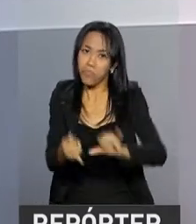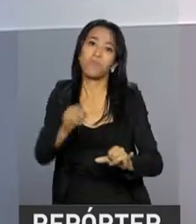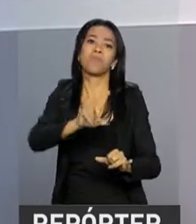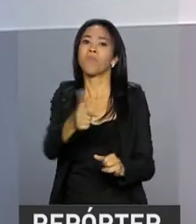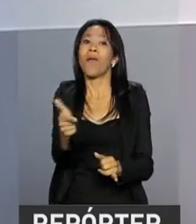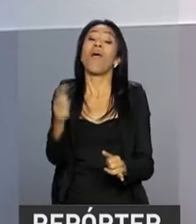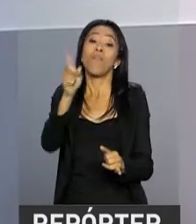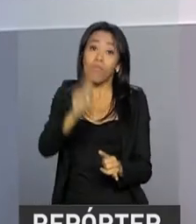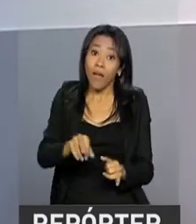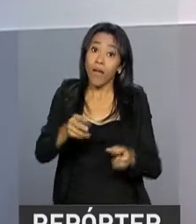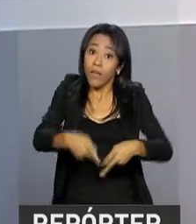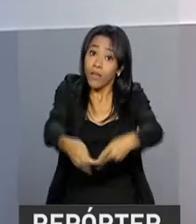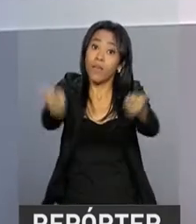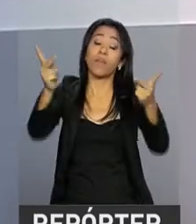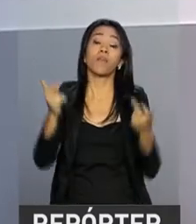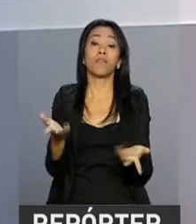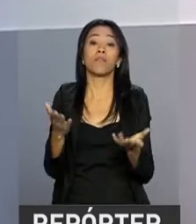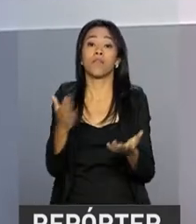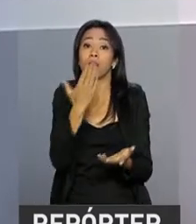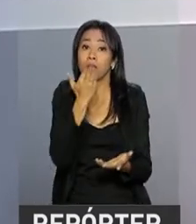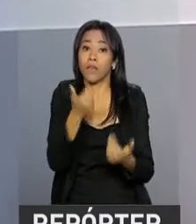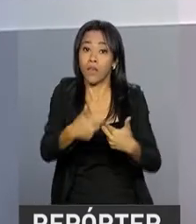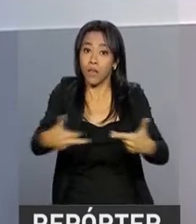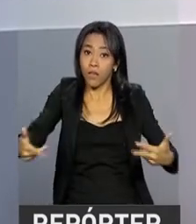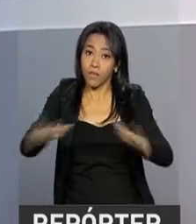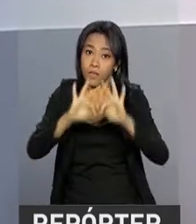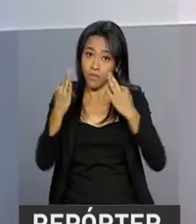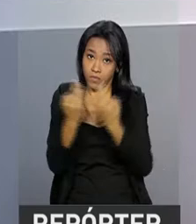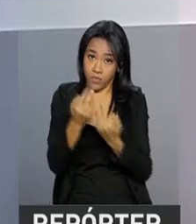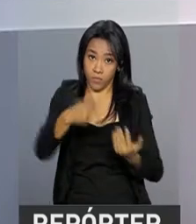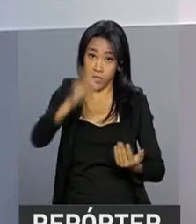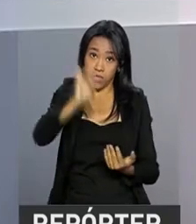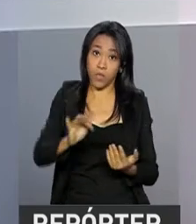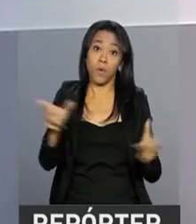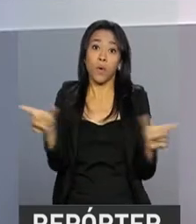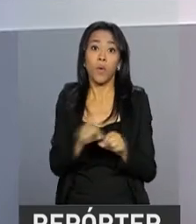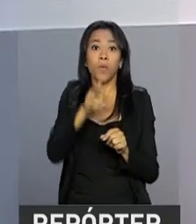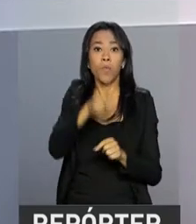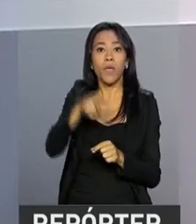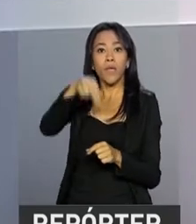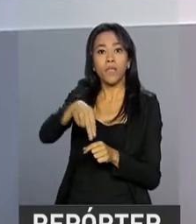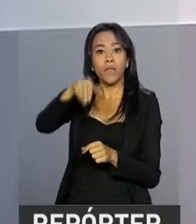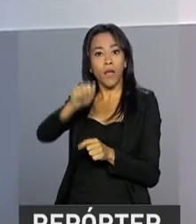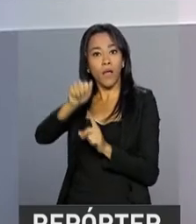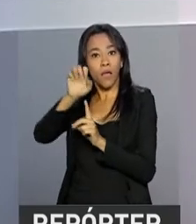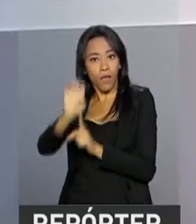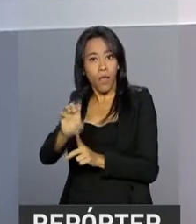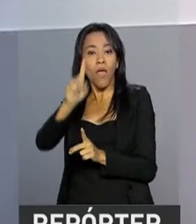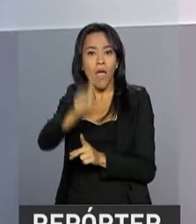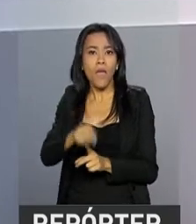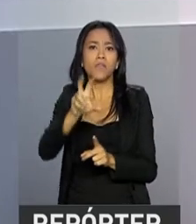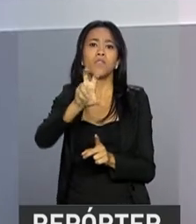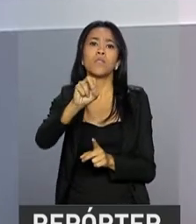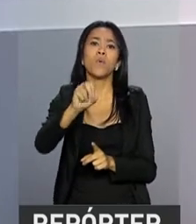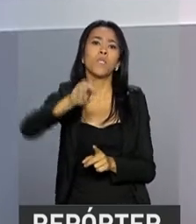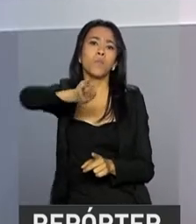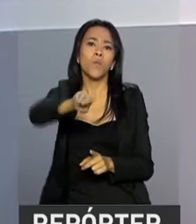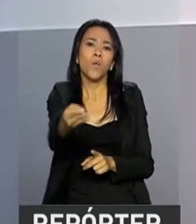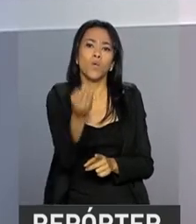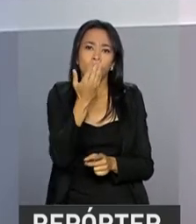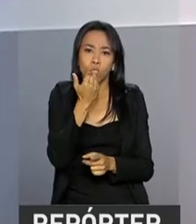estudantes brasileiros o programa nacional de alimentação escolar quer oferecer 50 milhões de refeições saudáveis